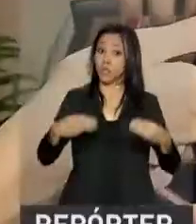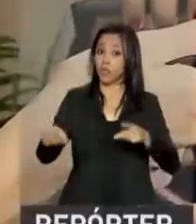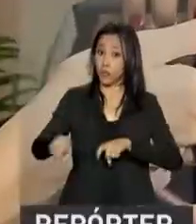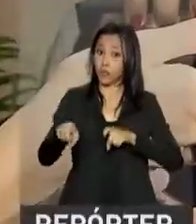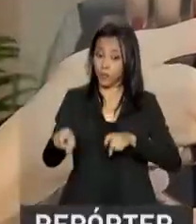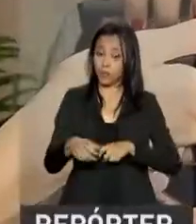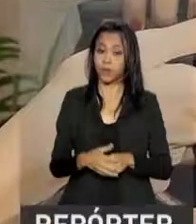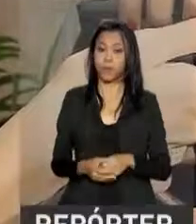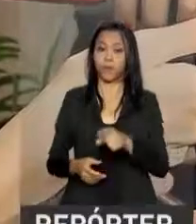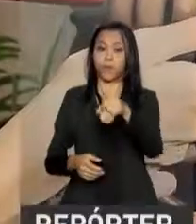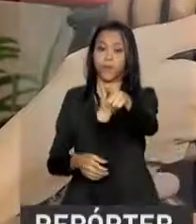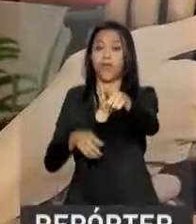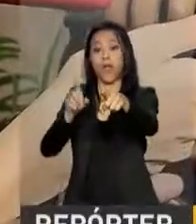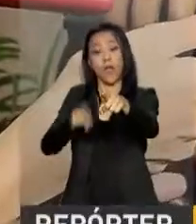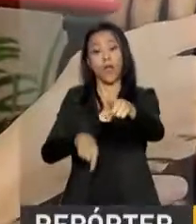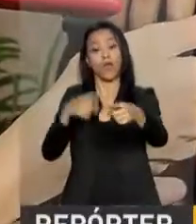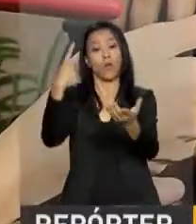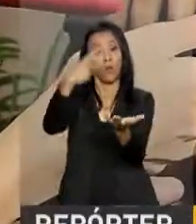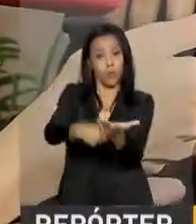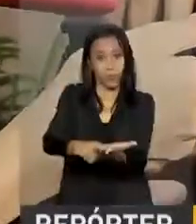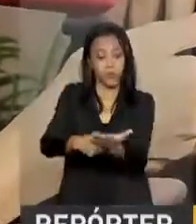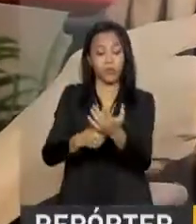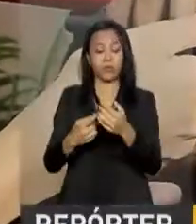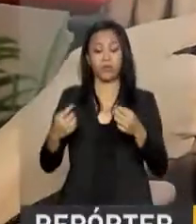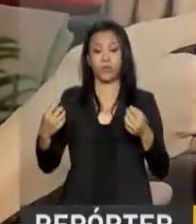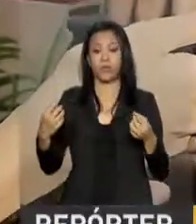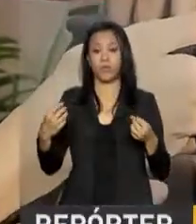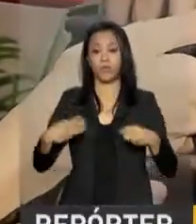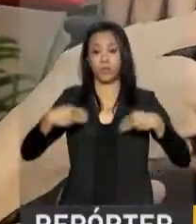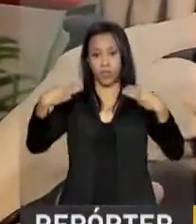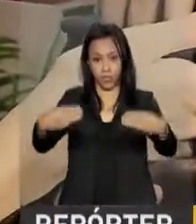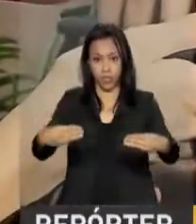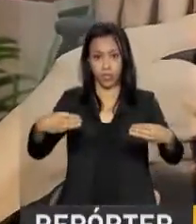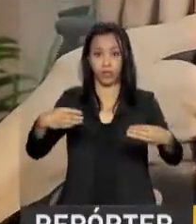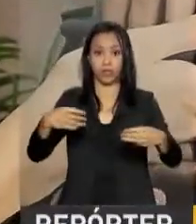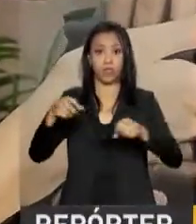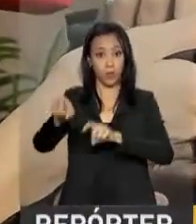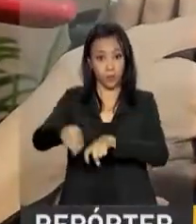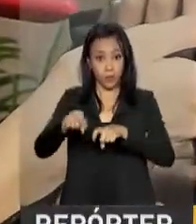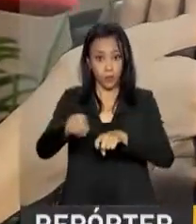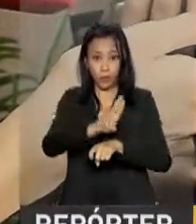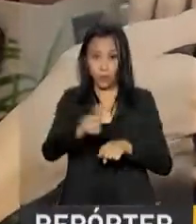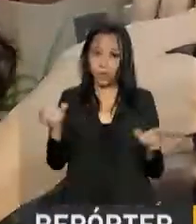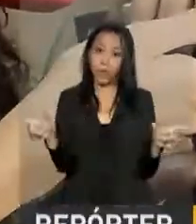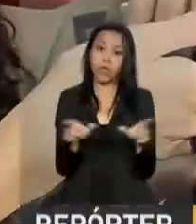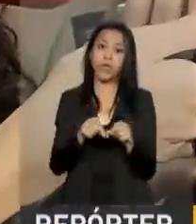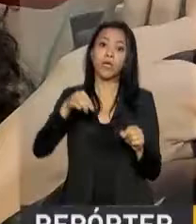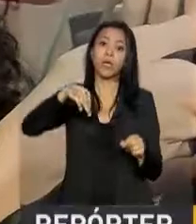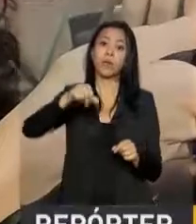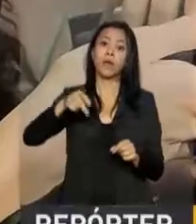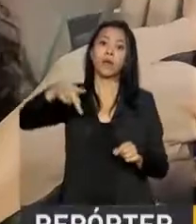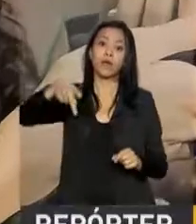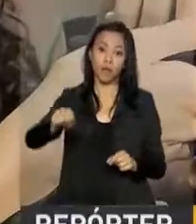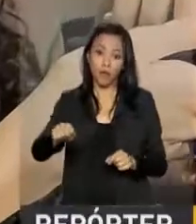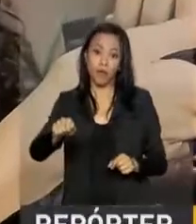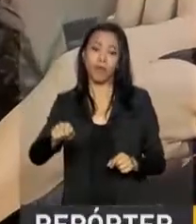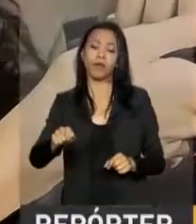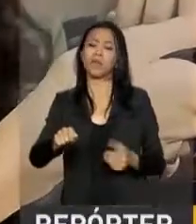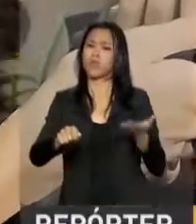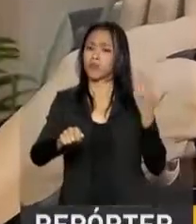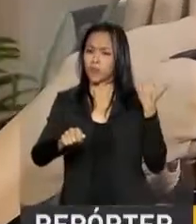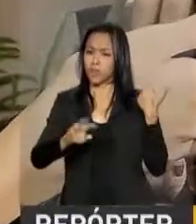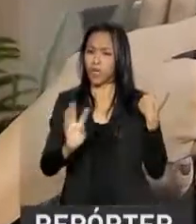esse é um compromisso que o ministério agricultura assumiu ainda na linha em 2017 naquele período da carne é fraca